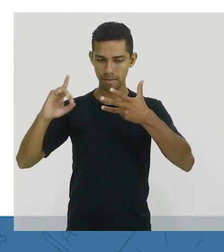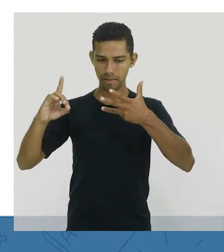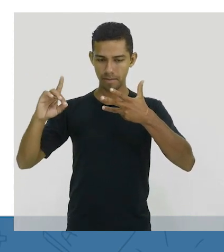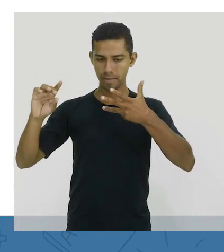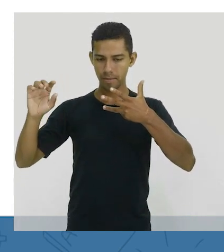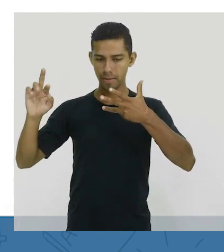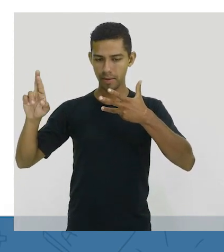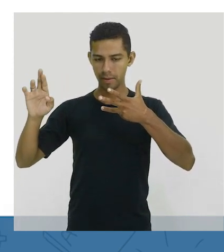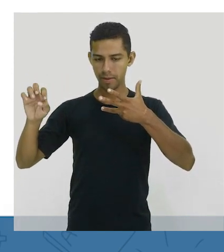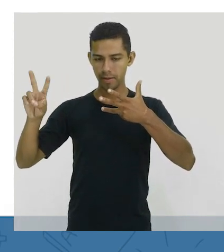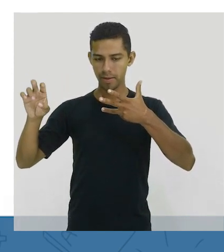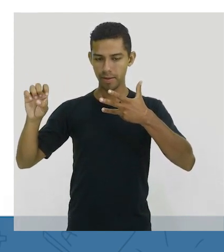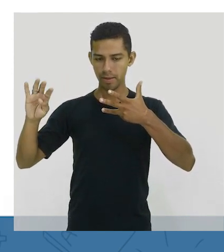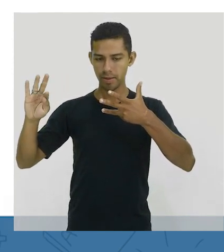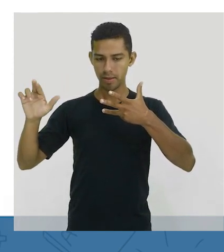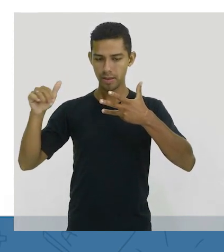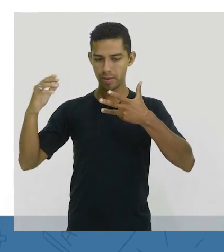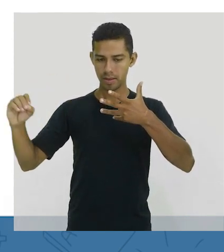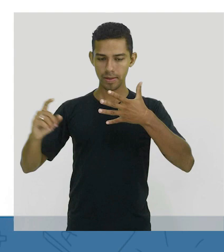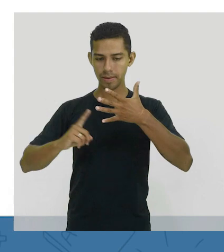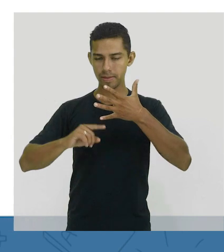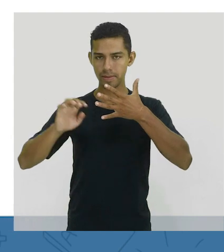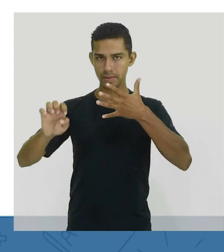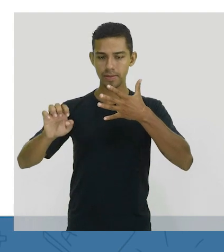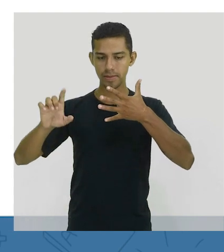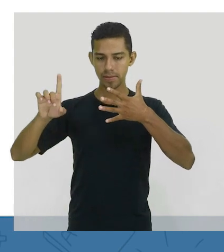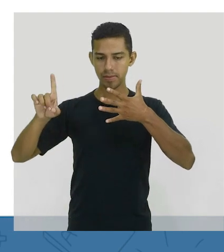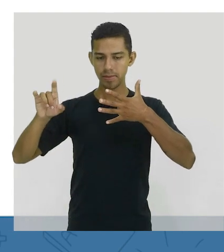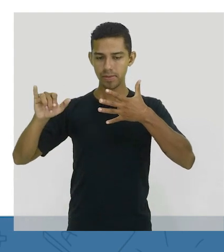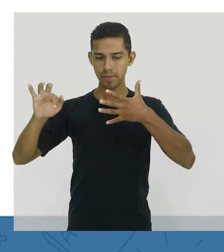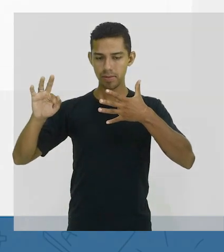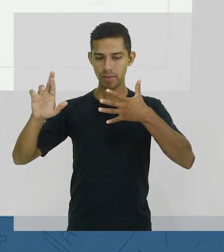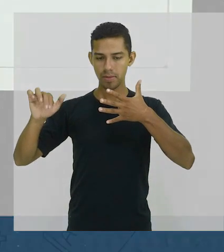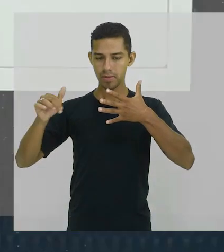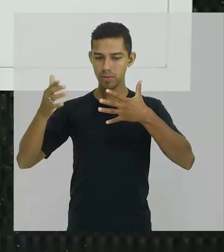E, difração. Ok? Então vamos lá, né?